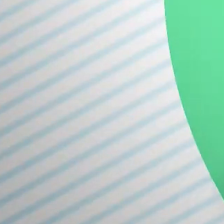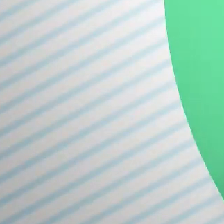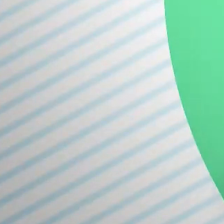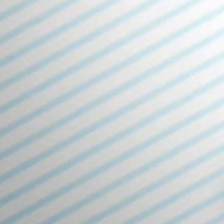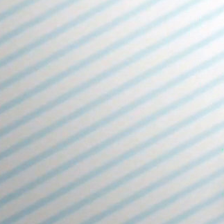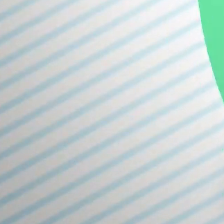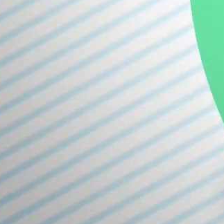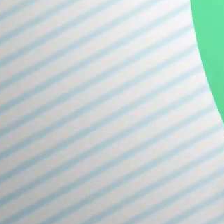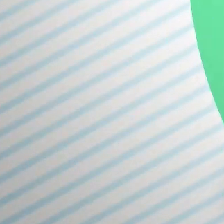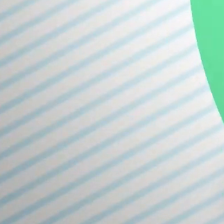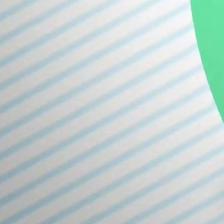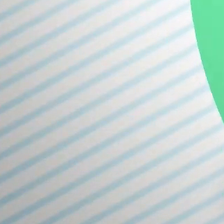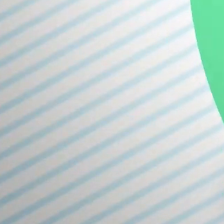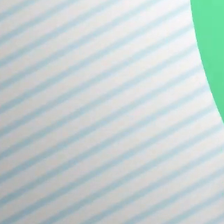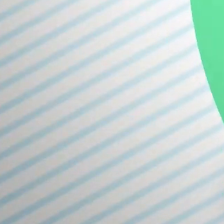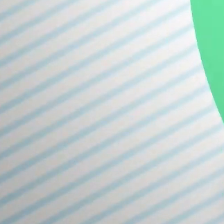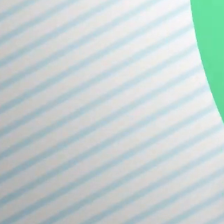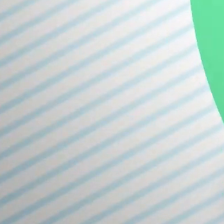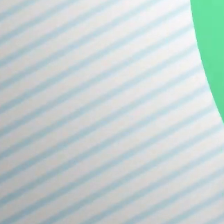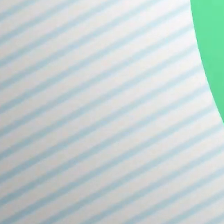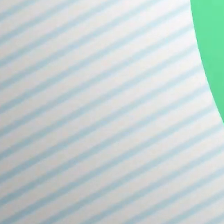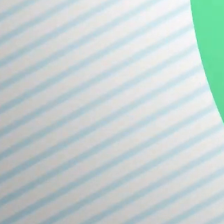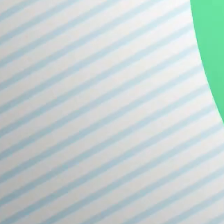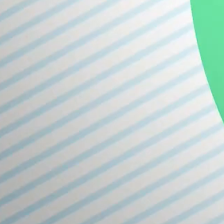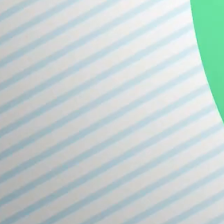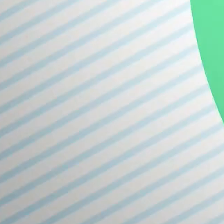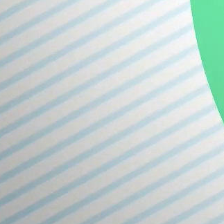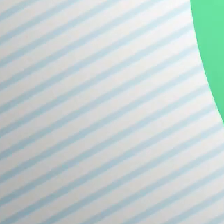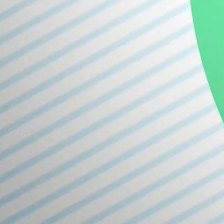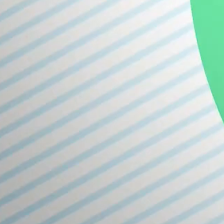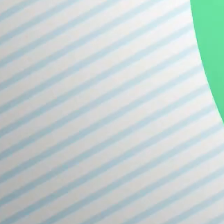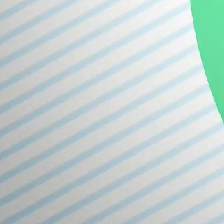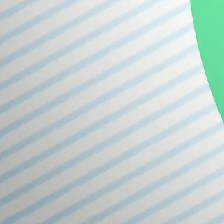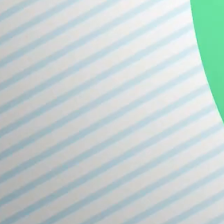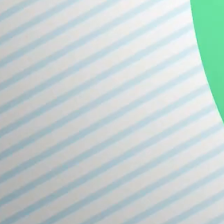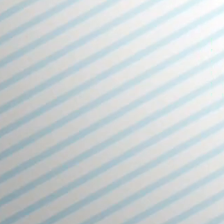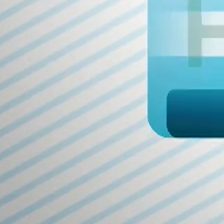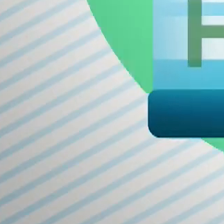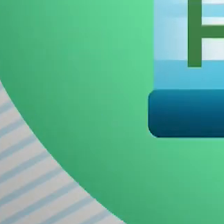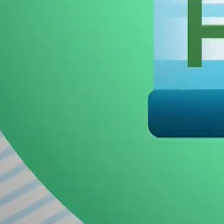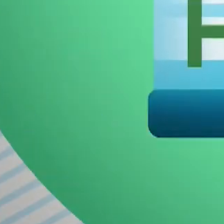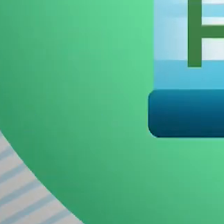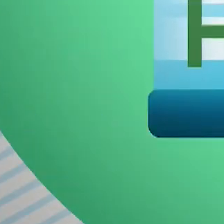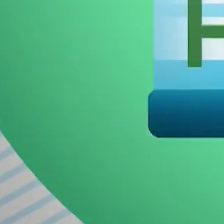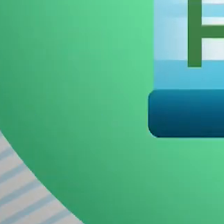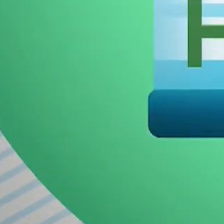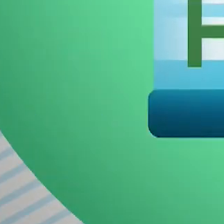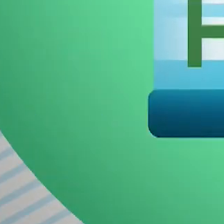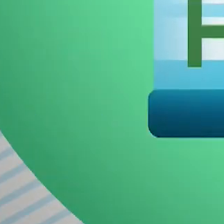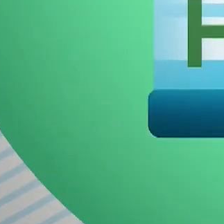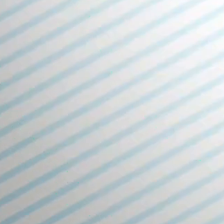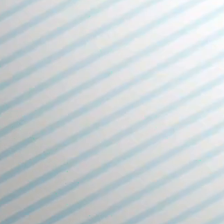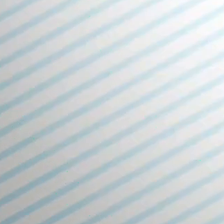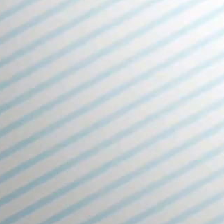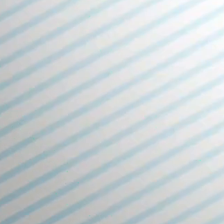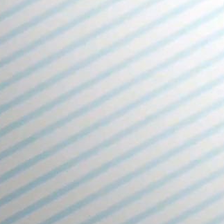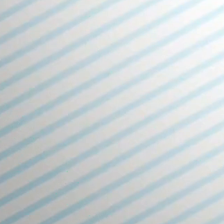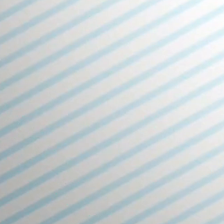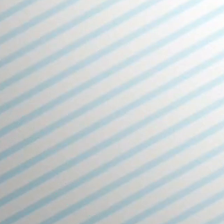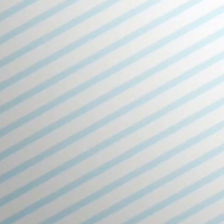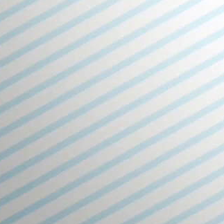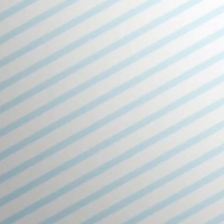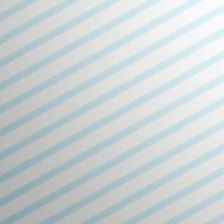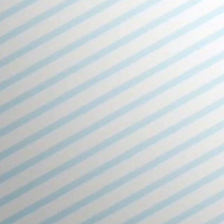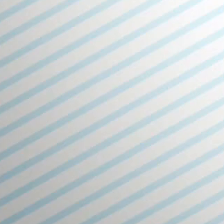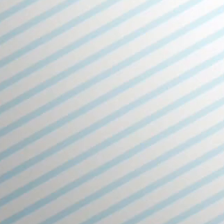máquina, acontece um processo chamado de eletrólise, que separa o oxigênio e hidrogênio da água. Esse hidrogênio é armazenado em tanques para ser